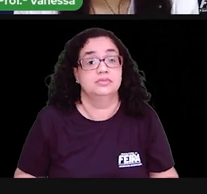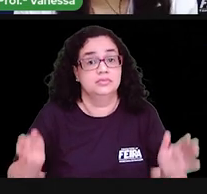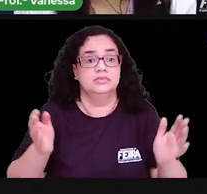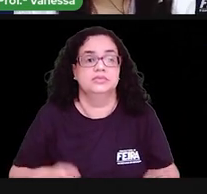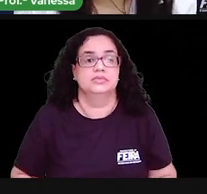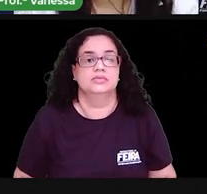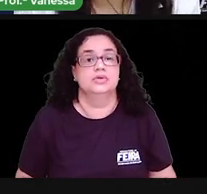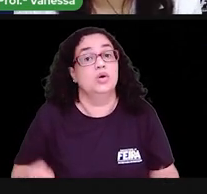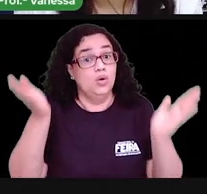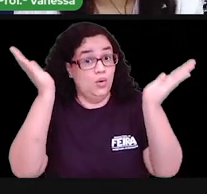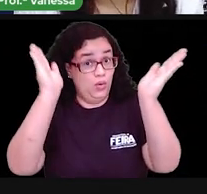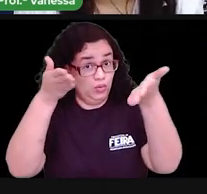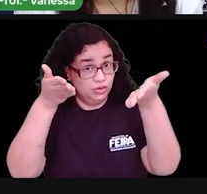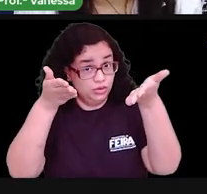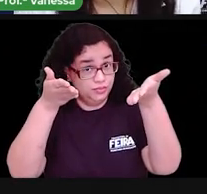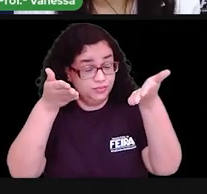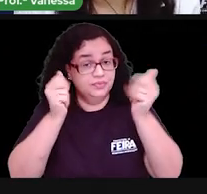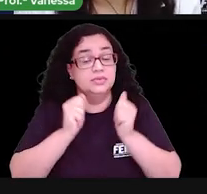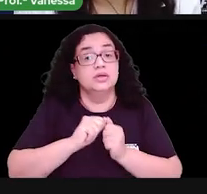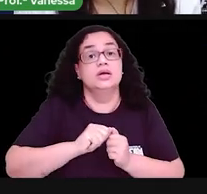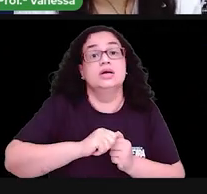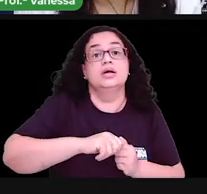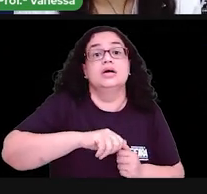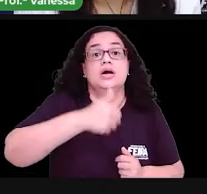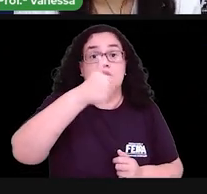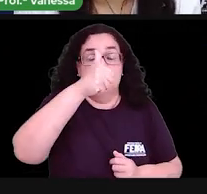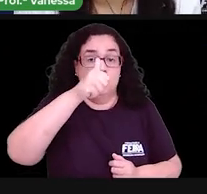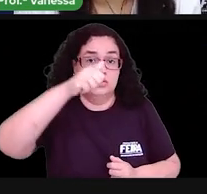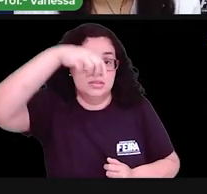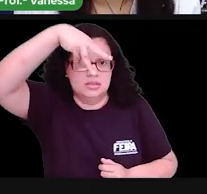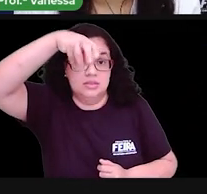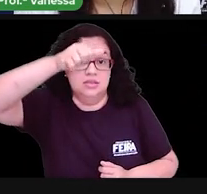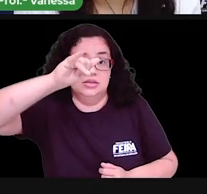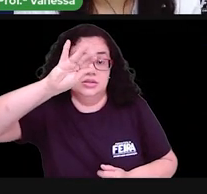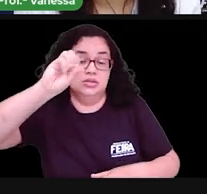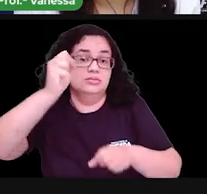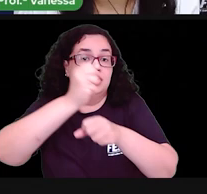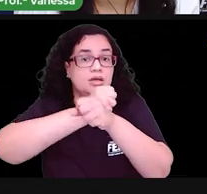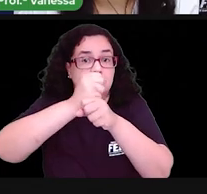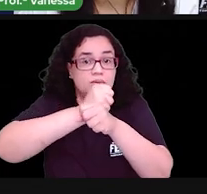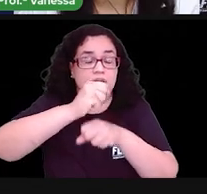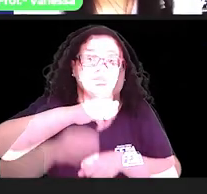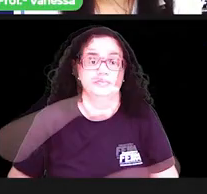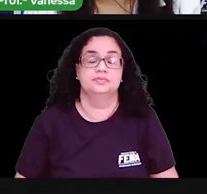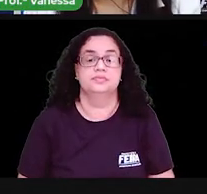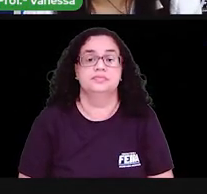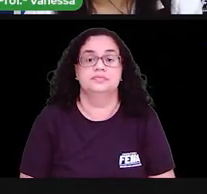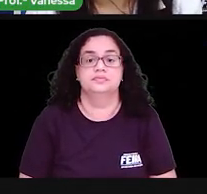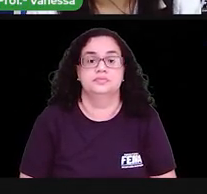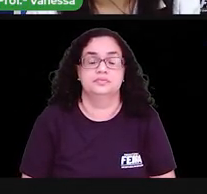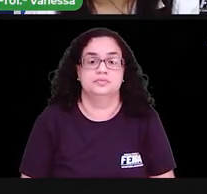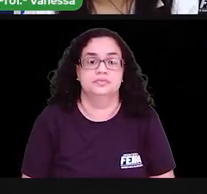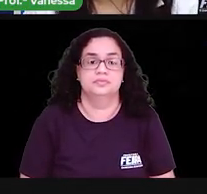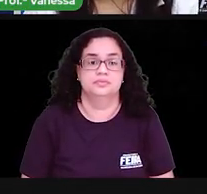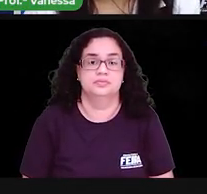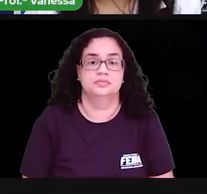A nossa turma hoje 1125 de 2028 vai ter que sua feira